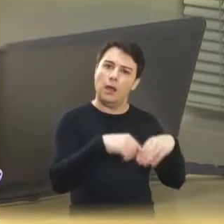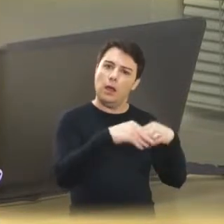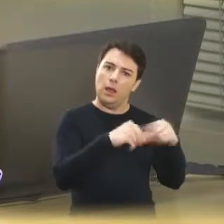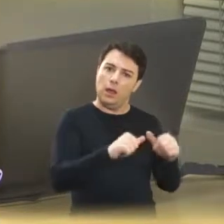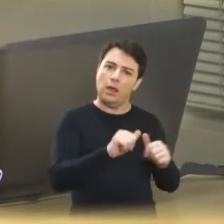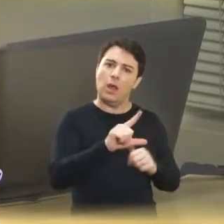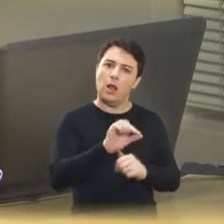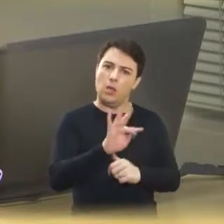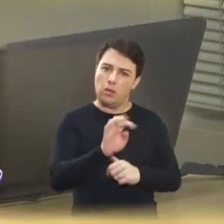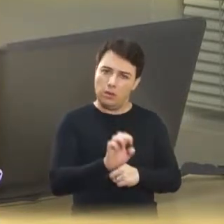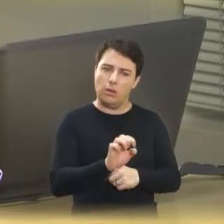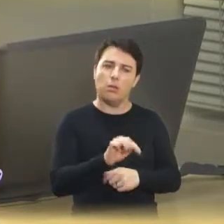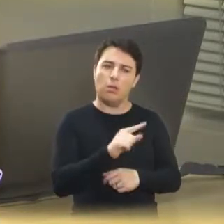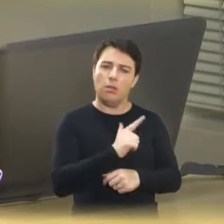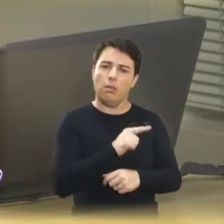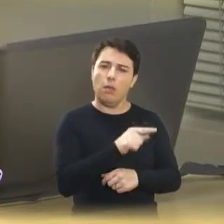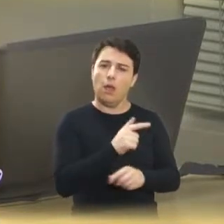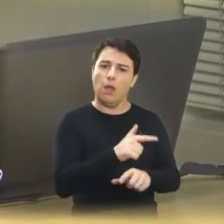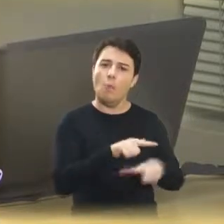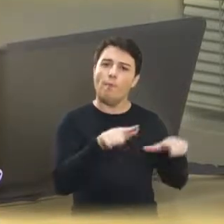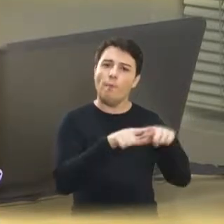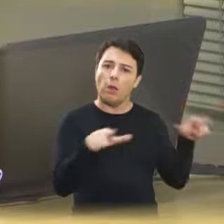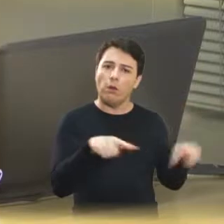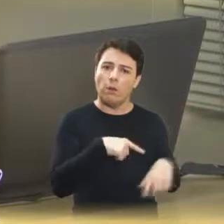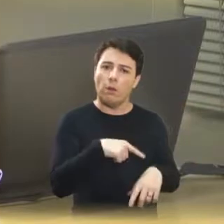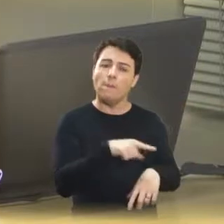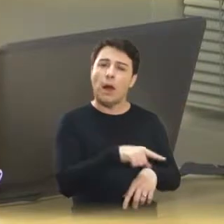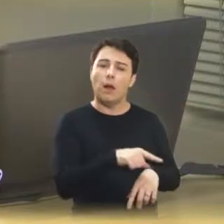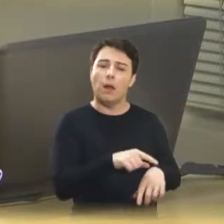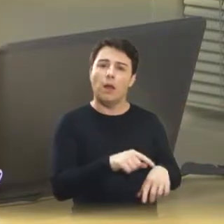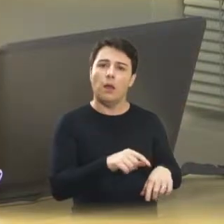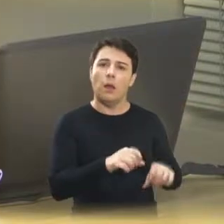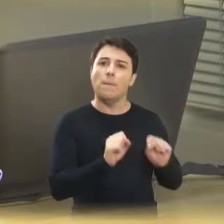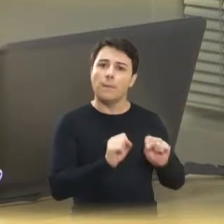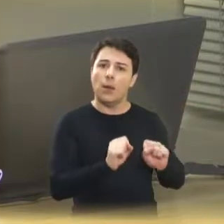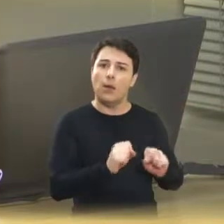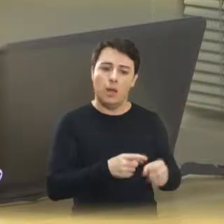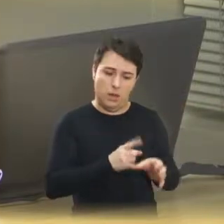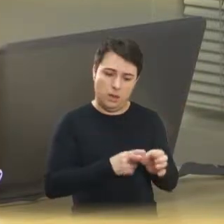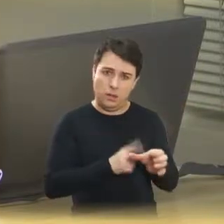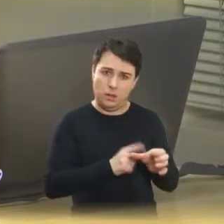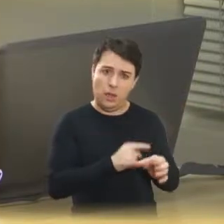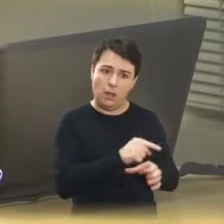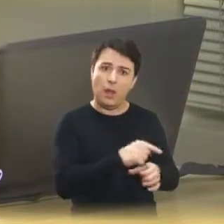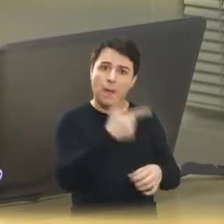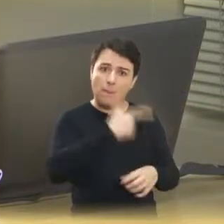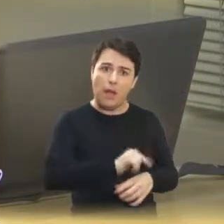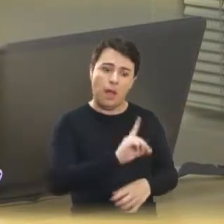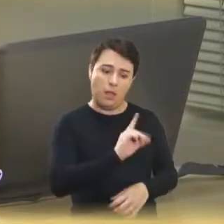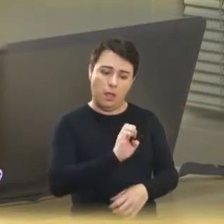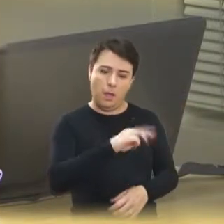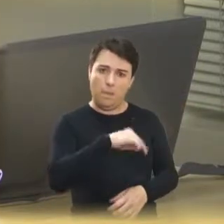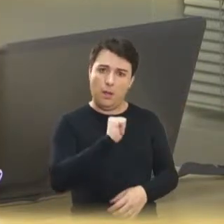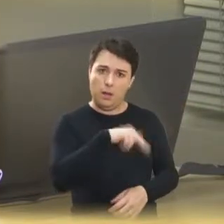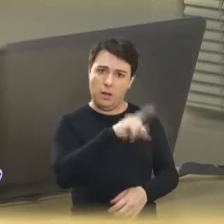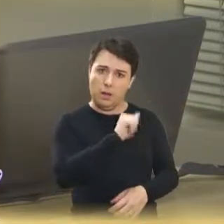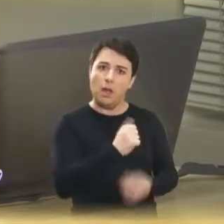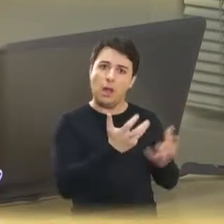urbanizado sem ocupação. Isso não impede que a cidade tenha demanda por loteamento novo.